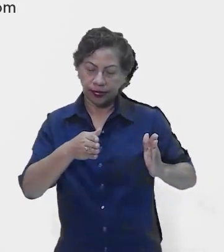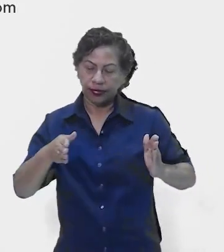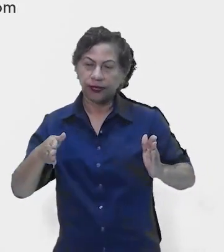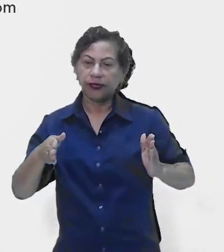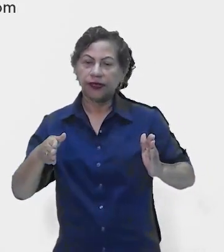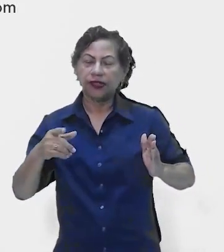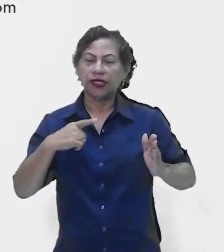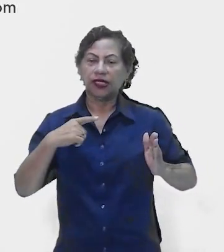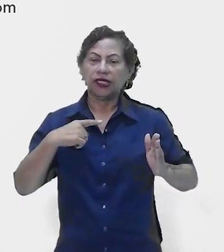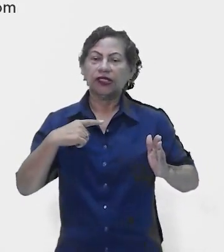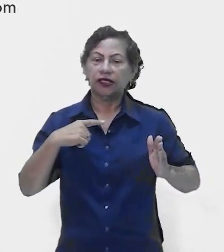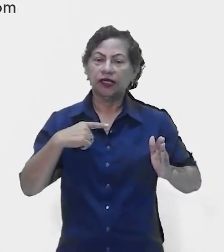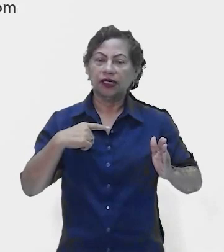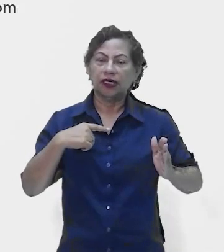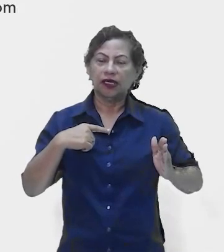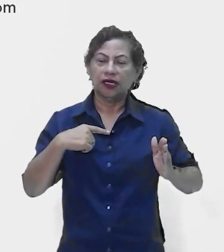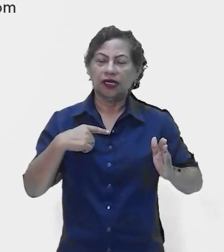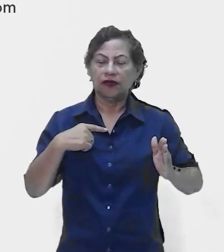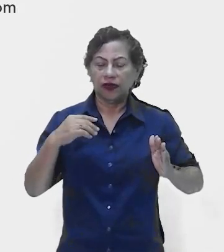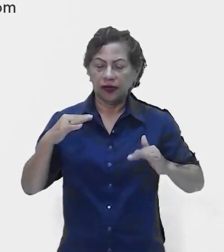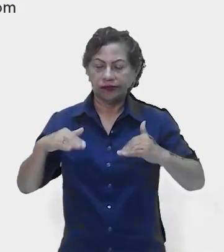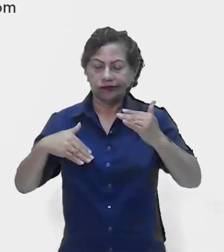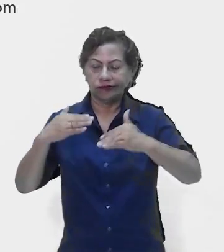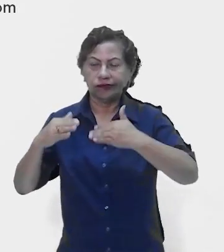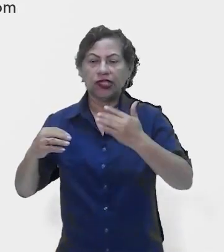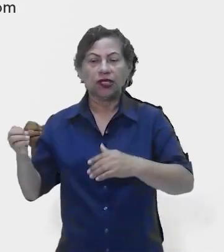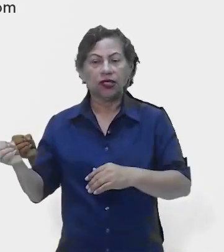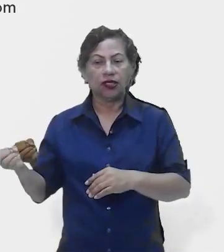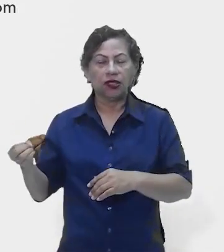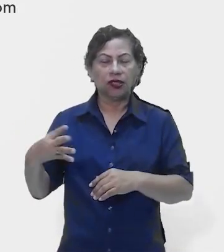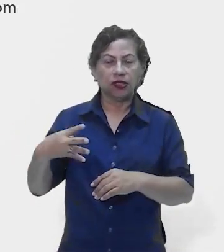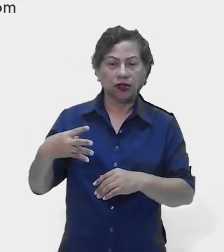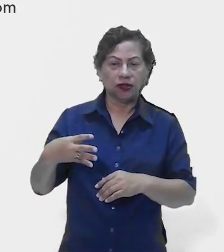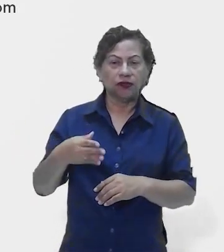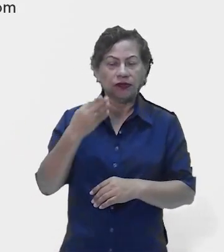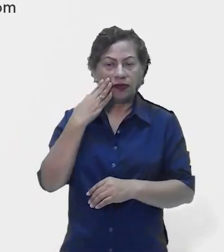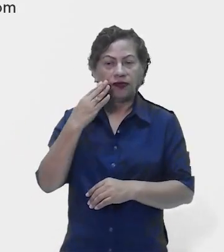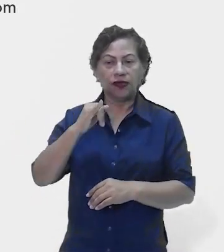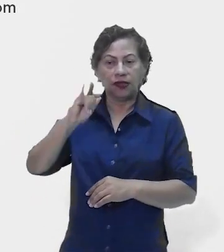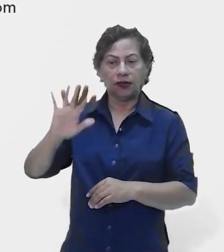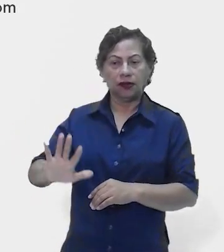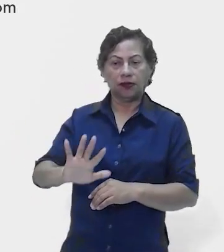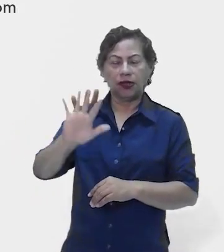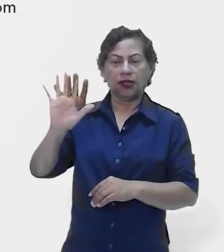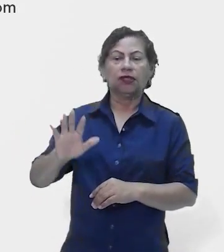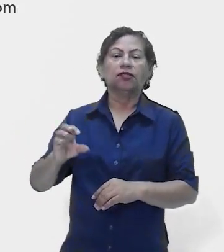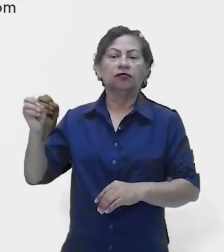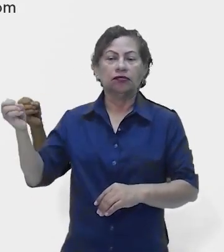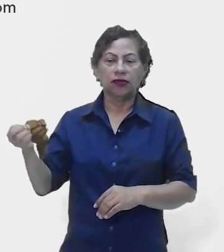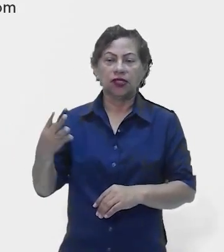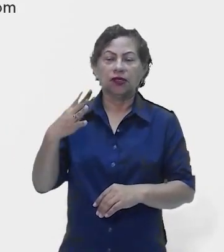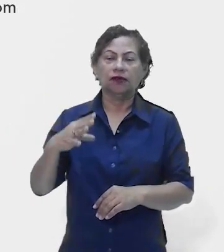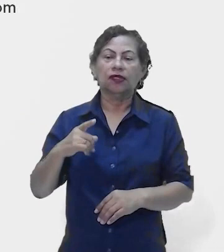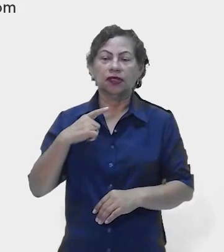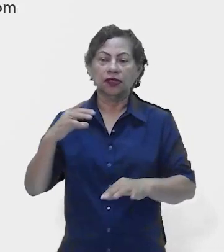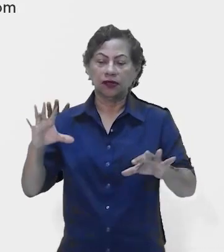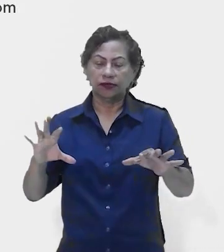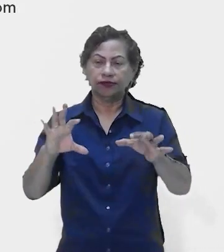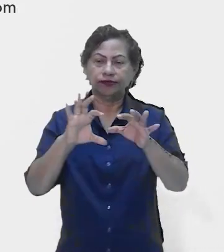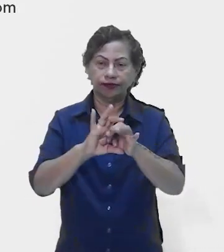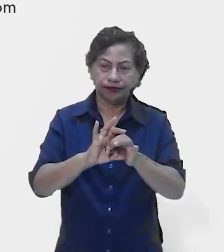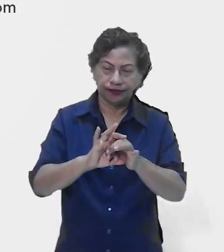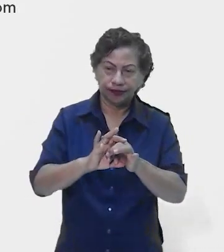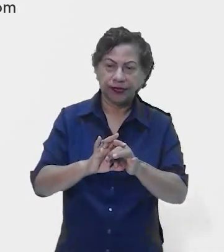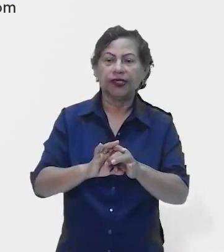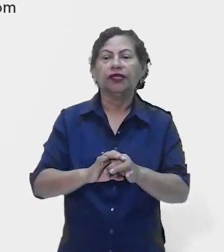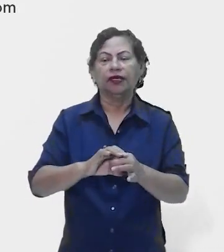intenso processo de modernização. E, conforme a gente pode ver aqui nas imagens, Essa modernização está ligada à mecanização